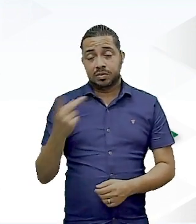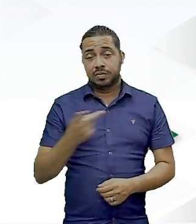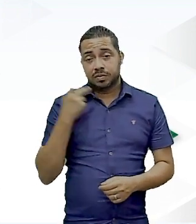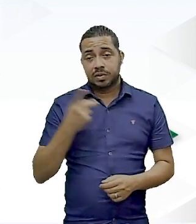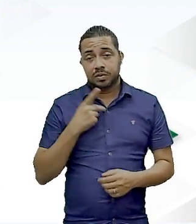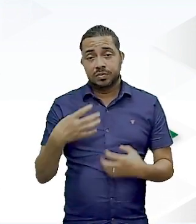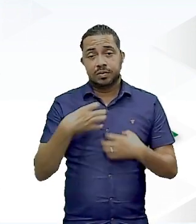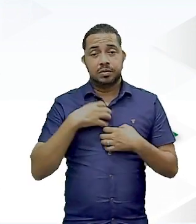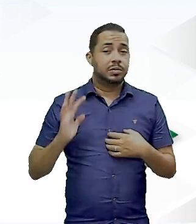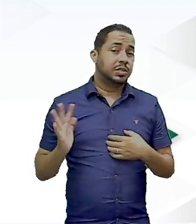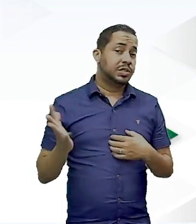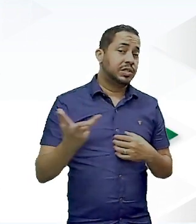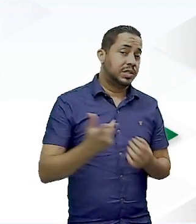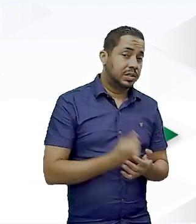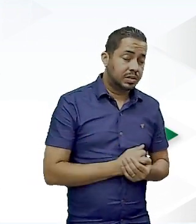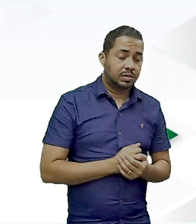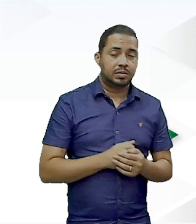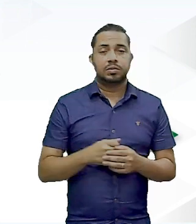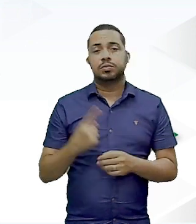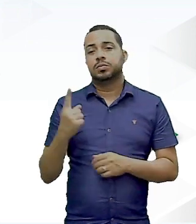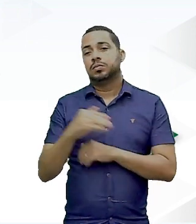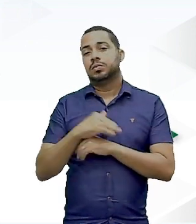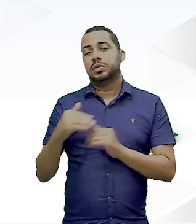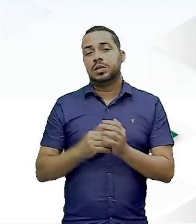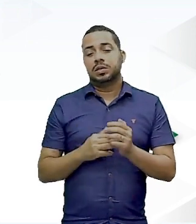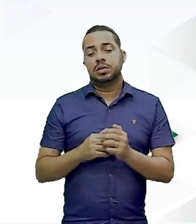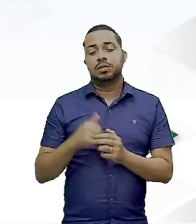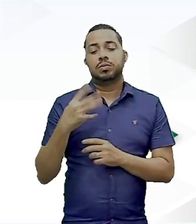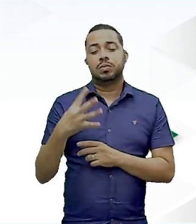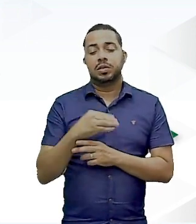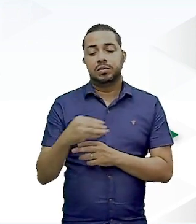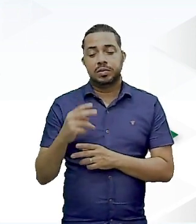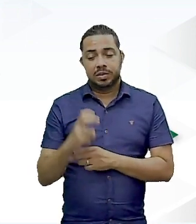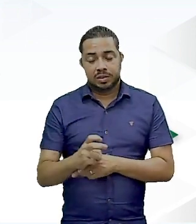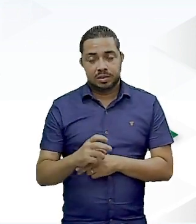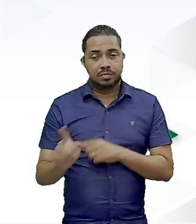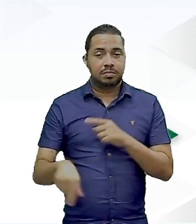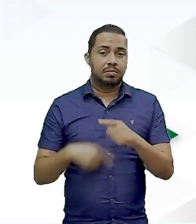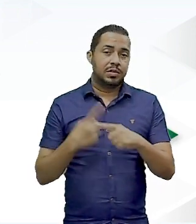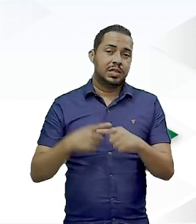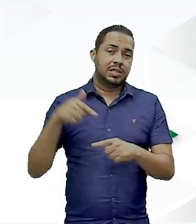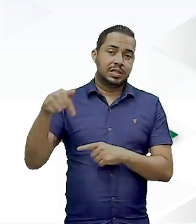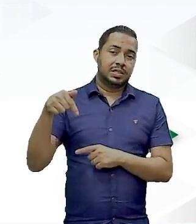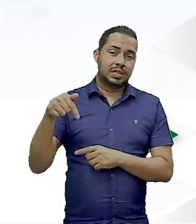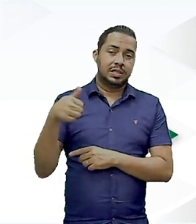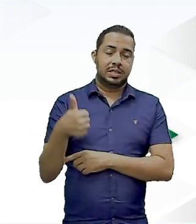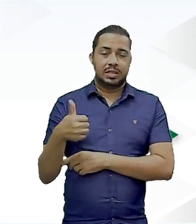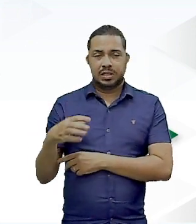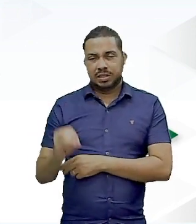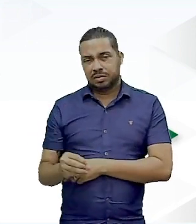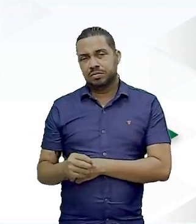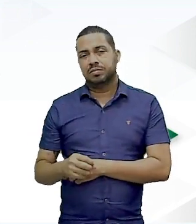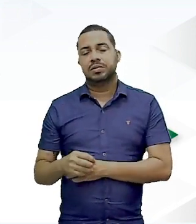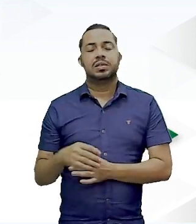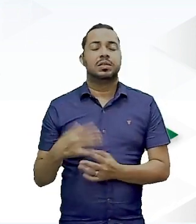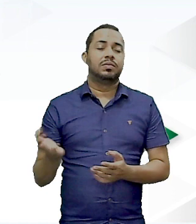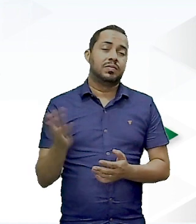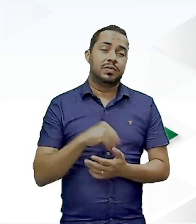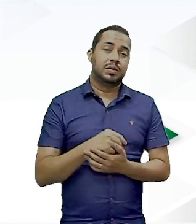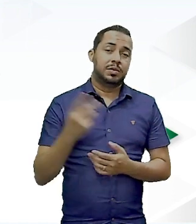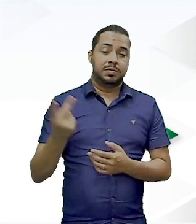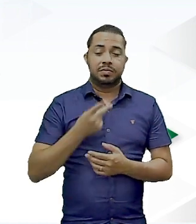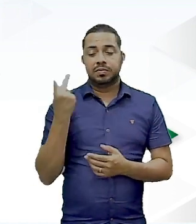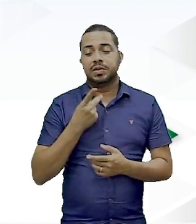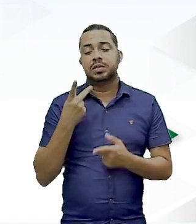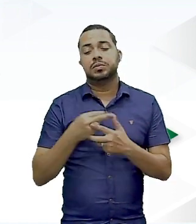forma geral, tá? 1 inteiro 4 quintos mais 7 décimos, tranquilo? Então vem comigo para a gente falar